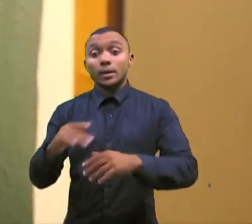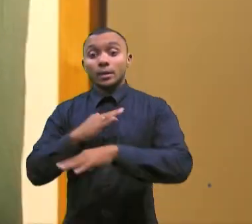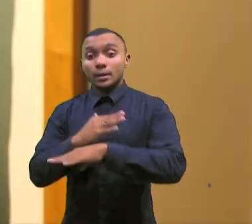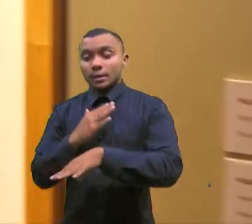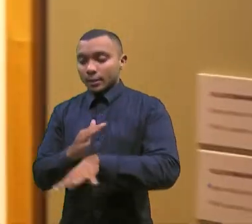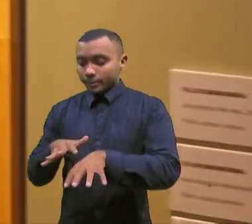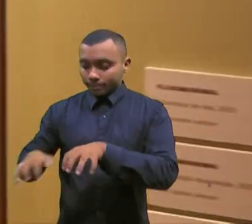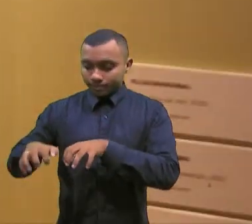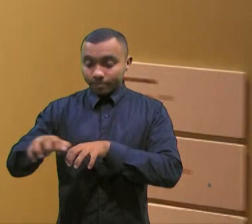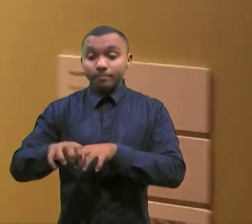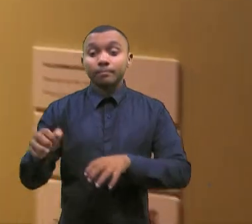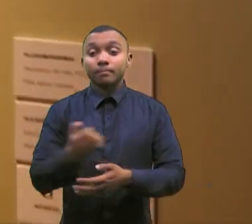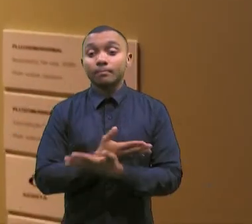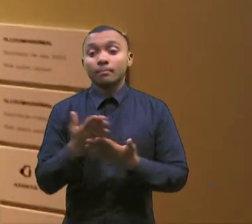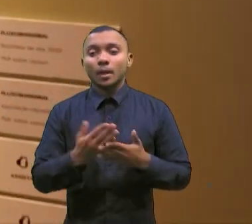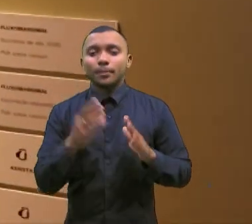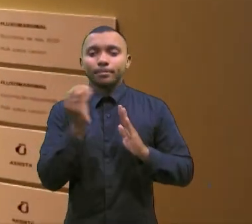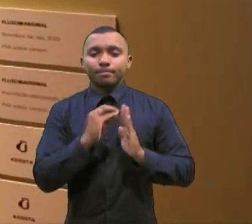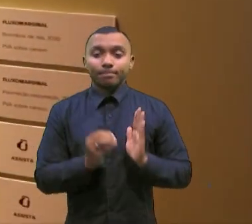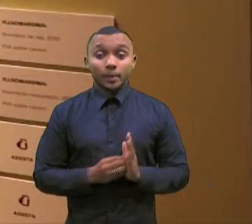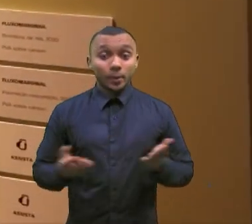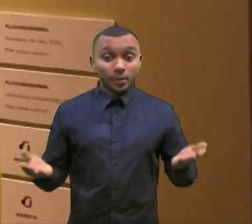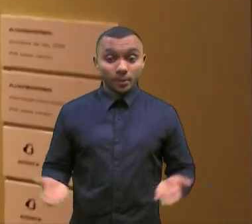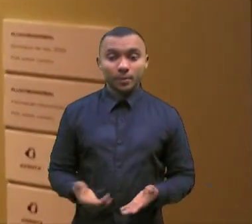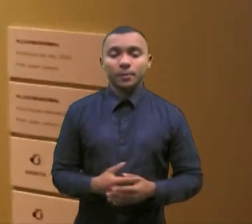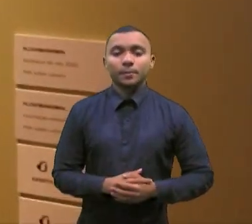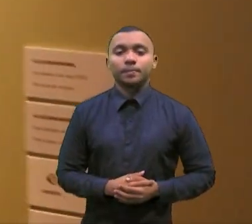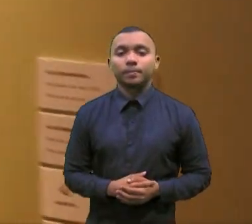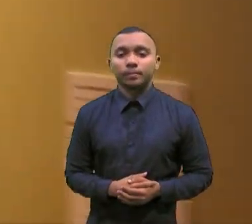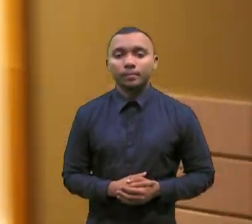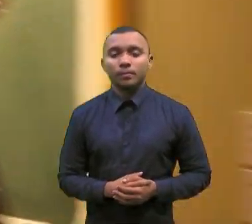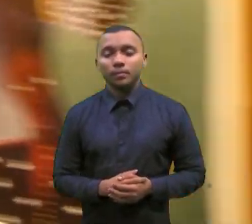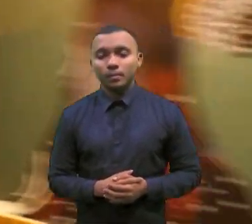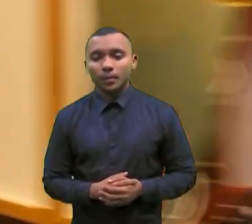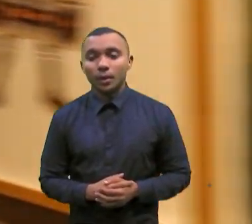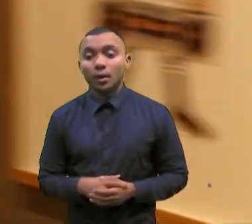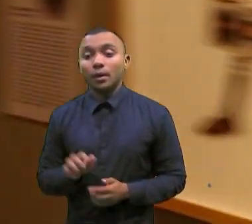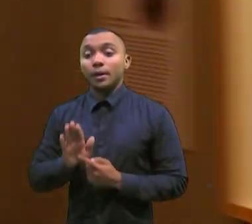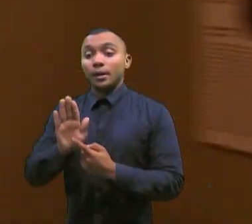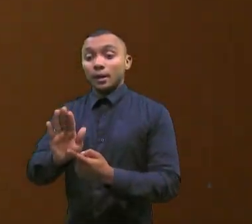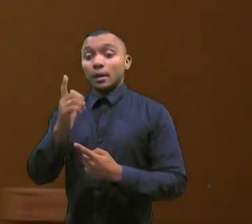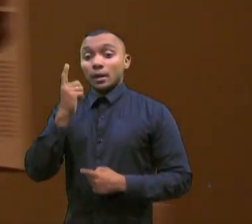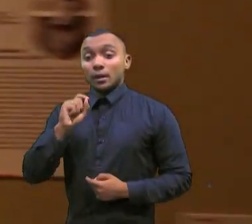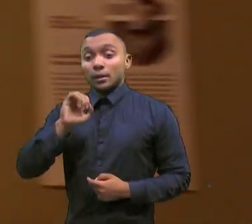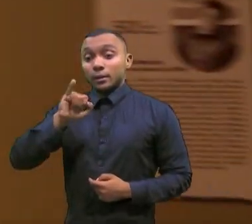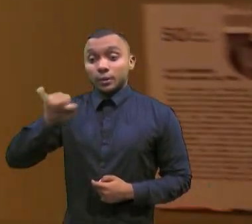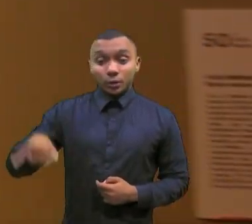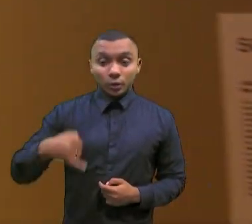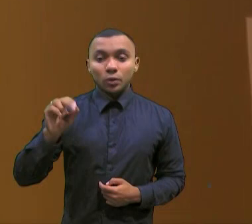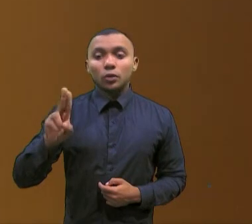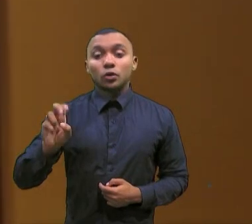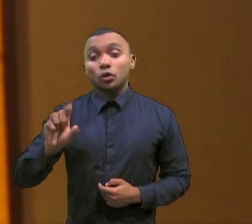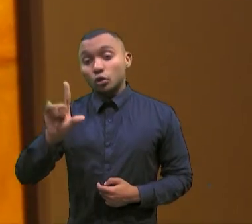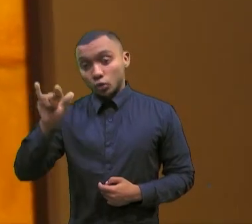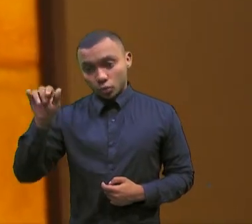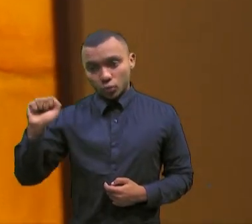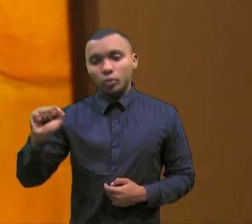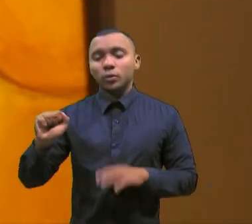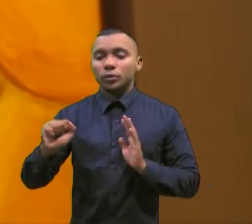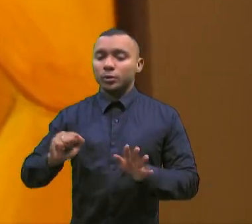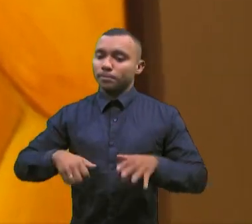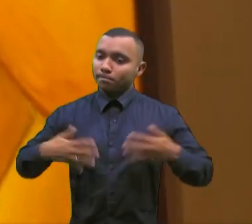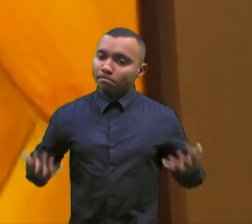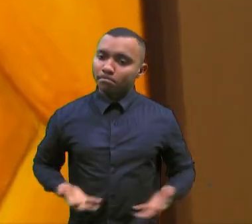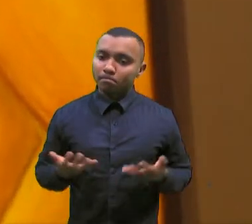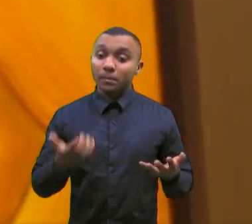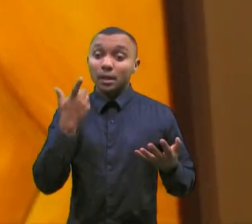vai e atualiza, né, os dias de hoje. Essa obra aqui é da Júlia de Bas, e Júlia de Bas também se inspira